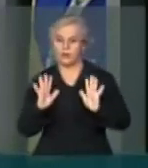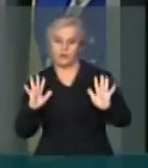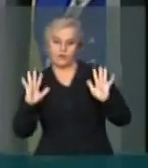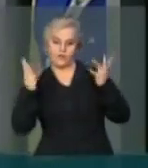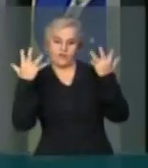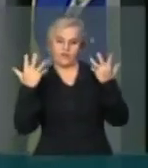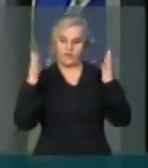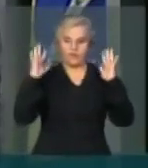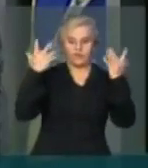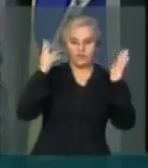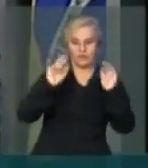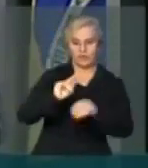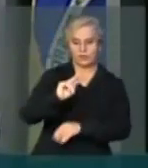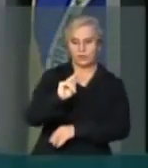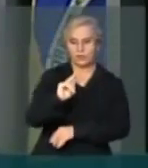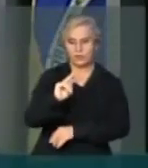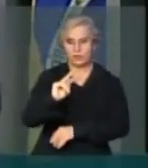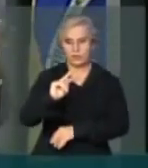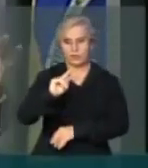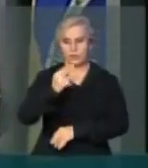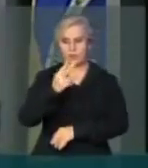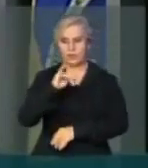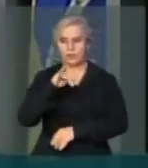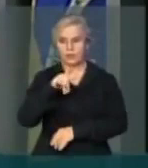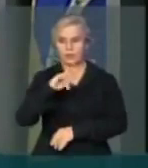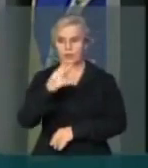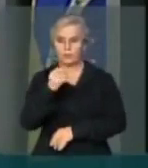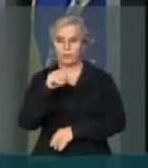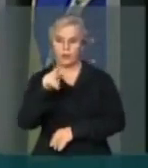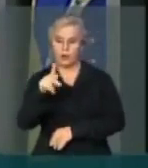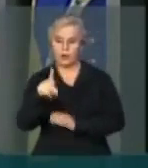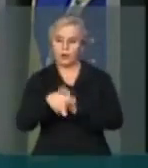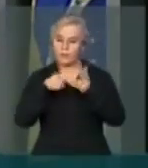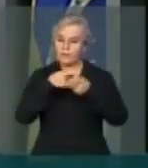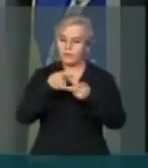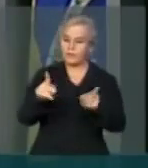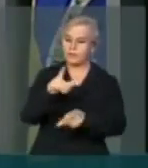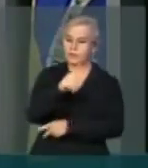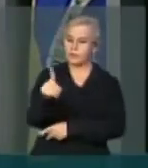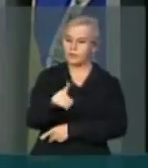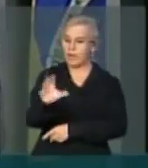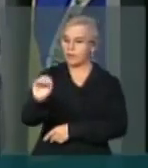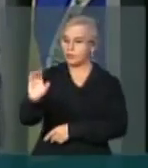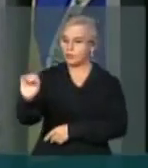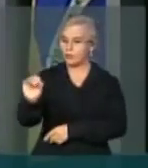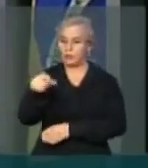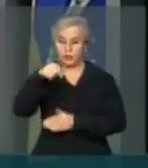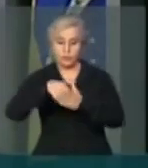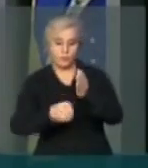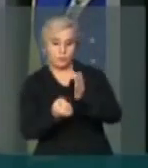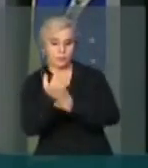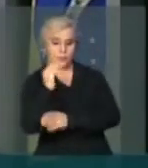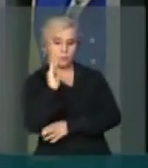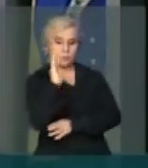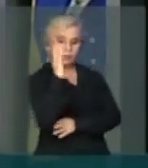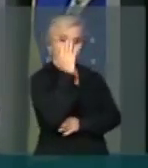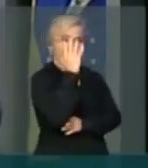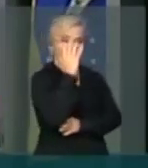hop, indo para o zoológico visitar os elefantes, plantando árvore, e os